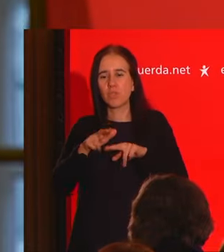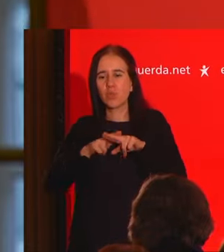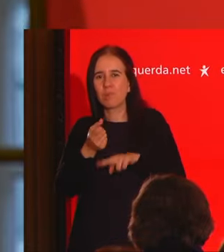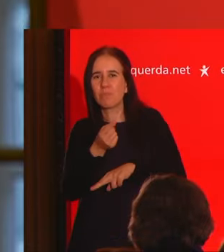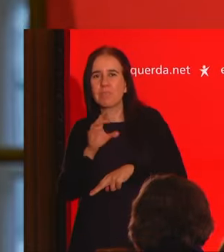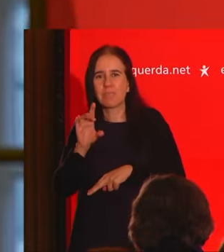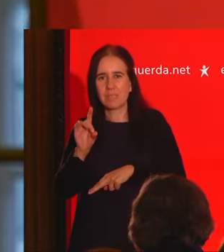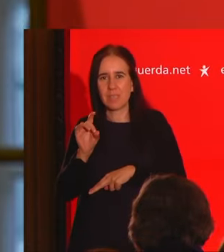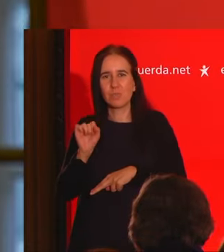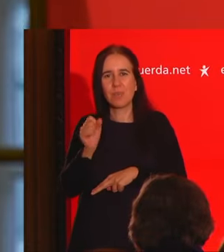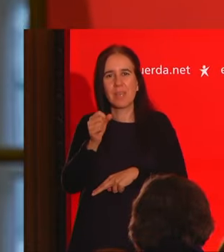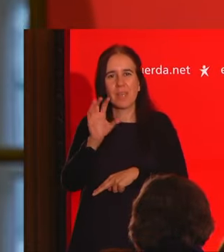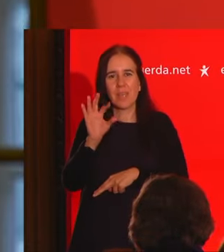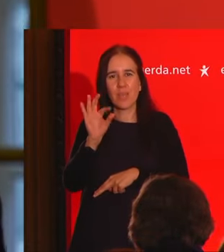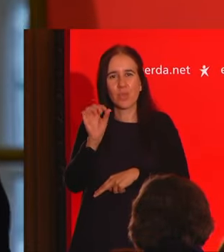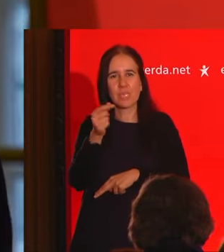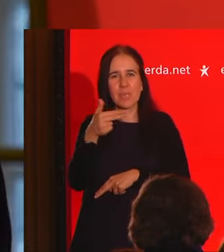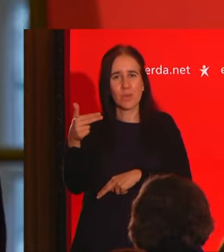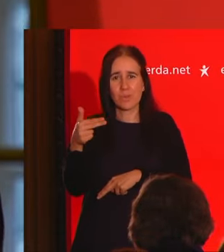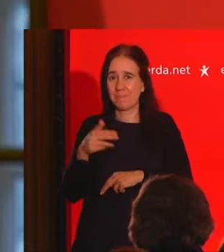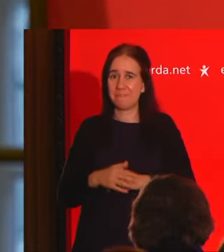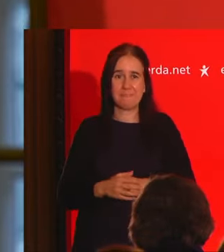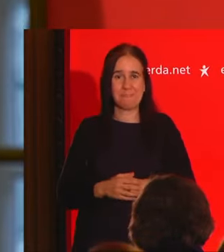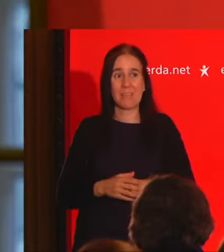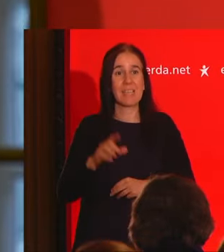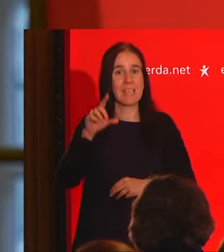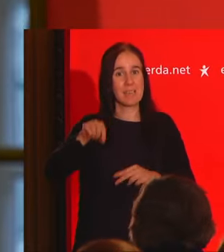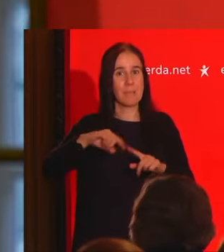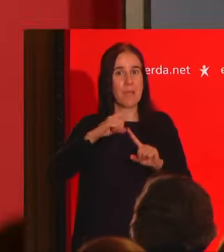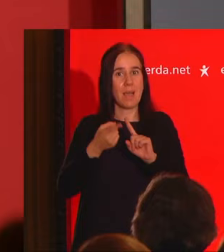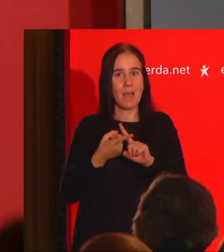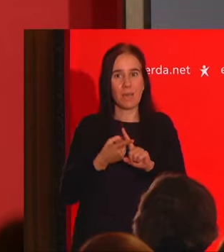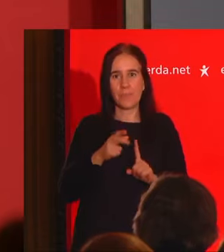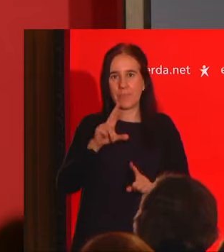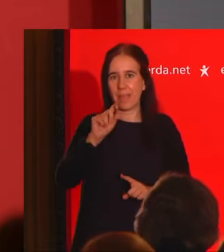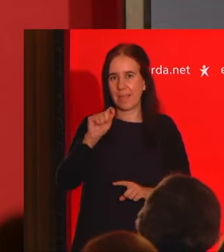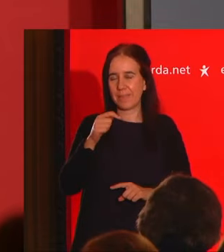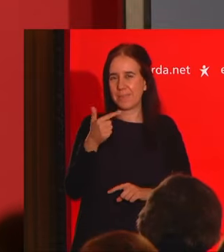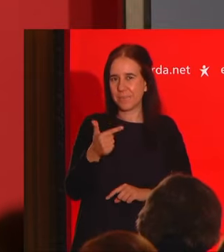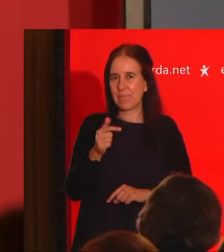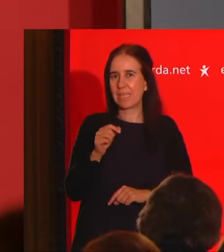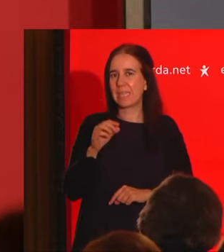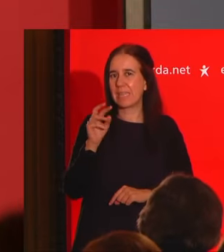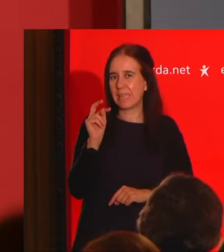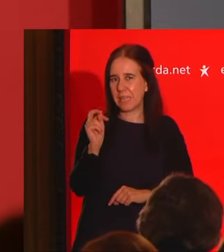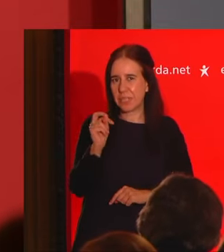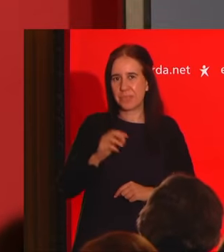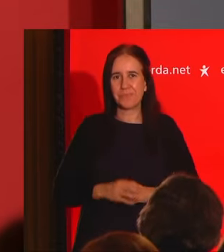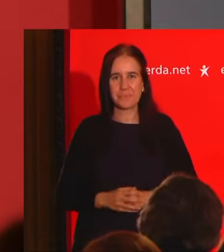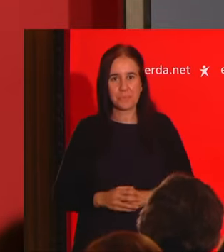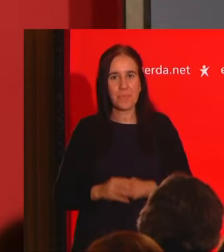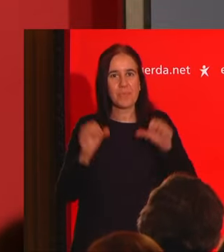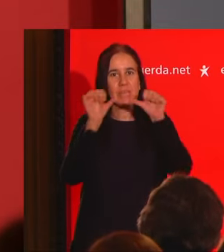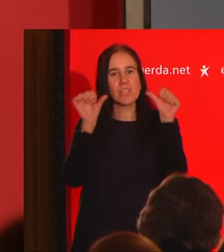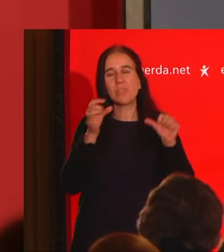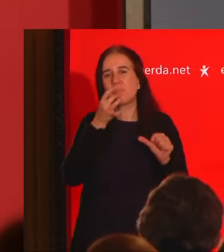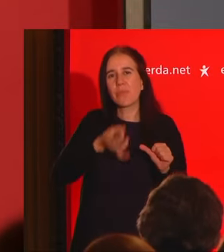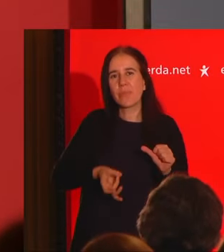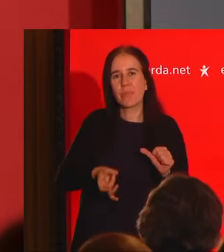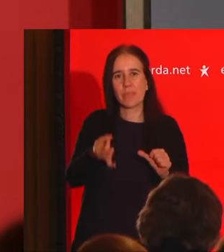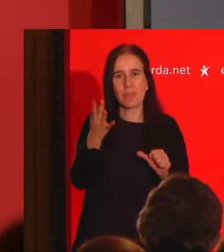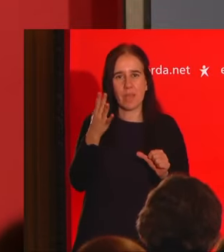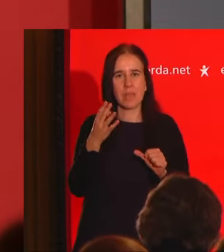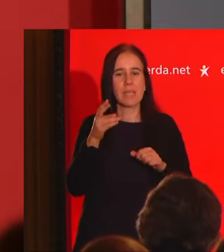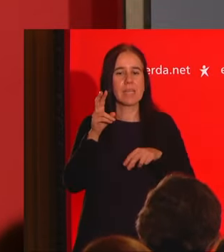chocolates de 14 euros. Foi também o ano do RERT 3, o regime excepcional de